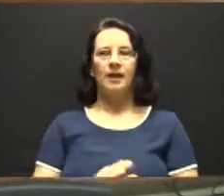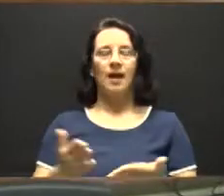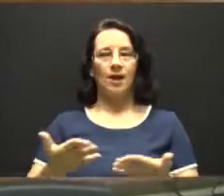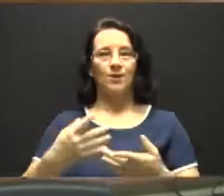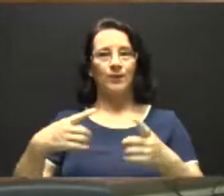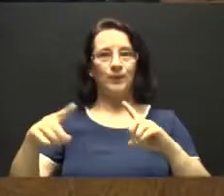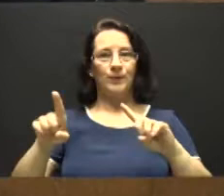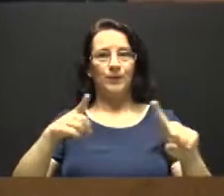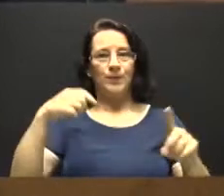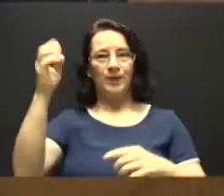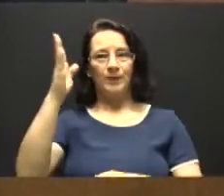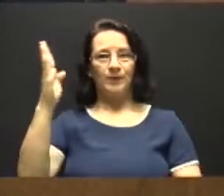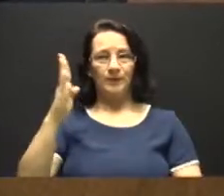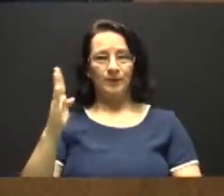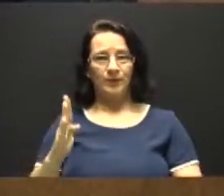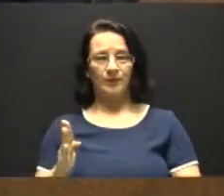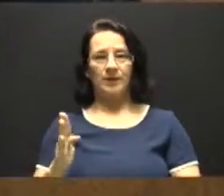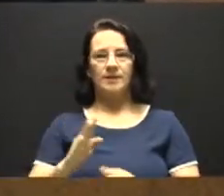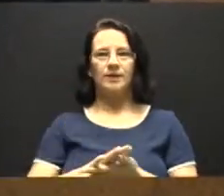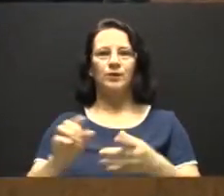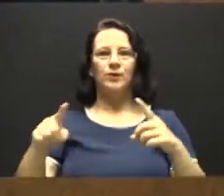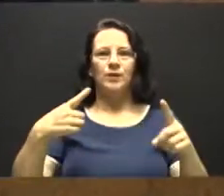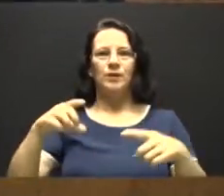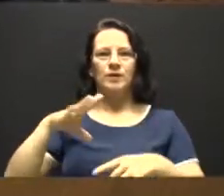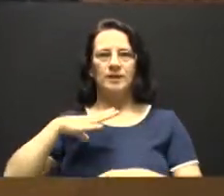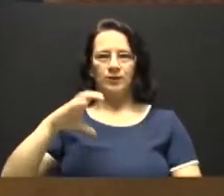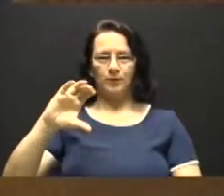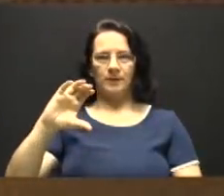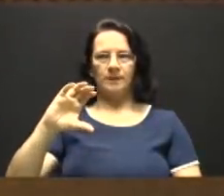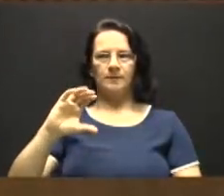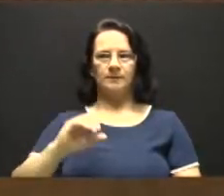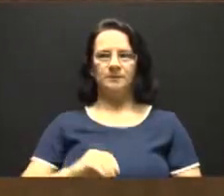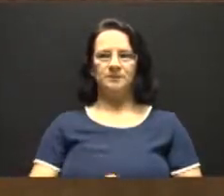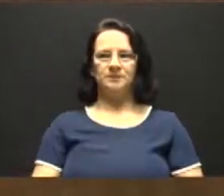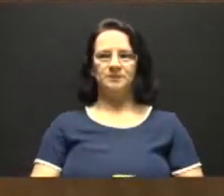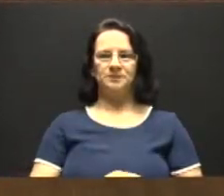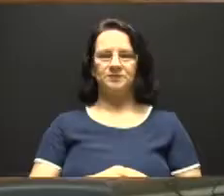a execução do hino nacional brasileiro e do hino de cubatão